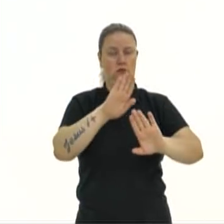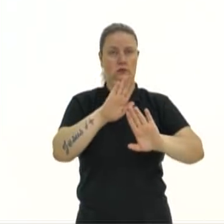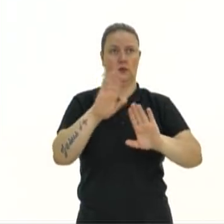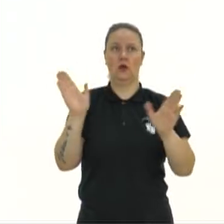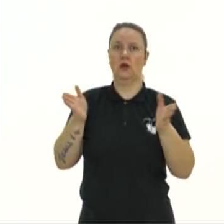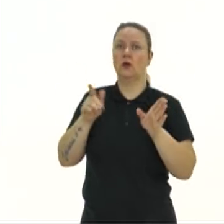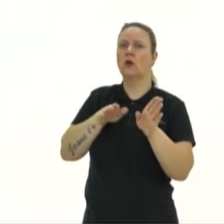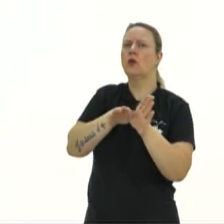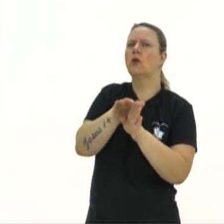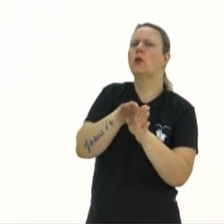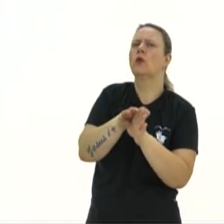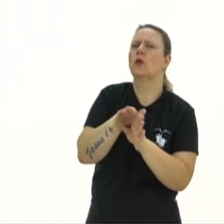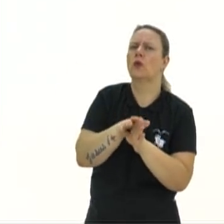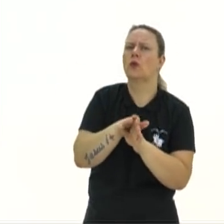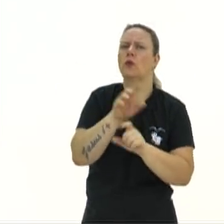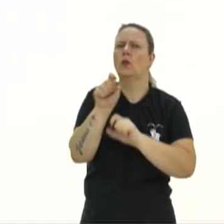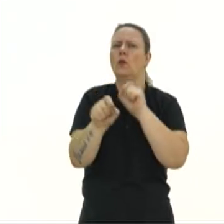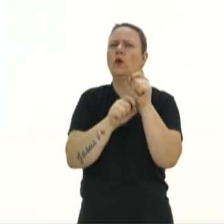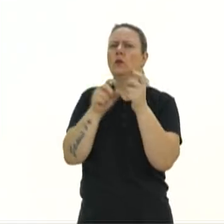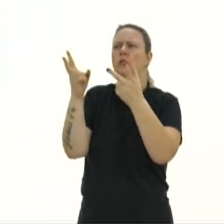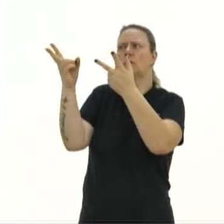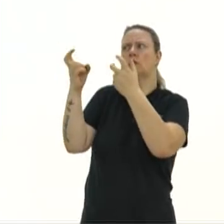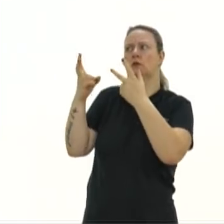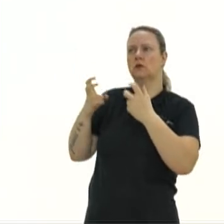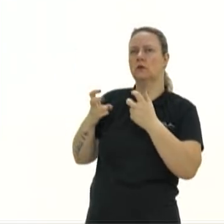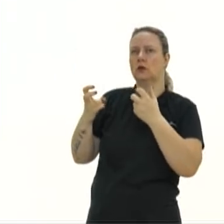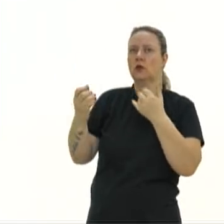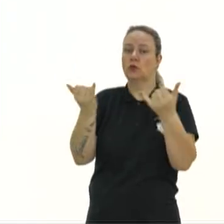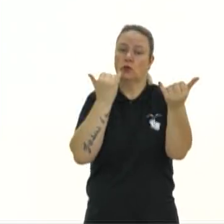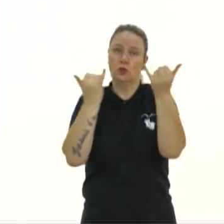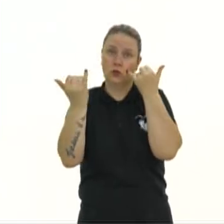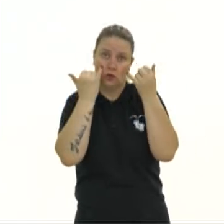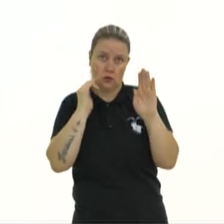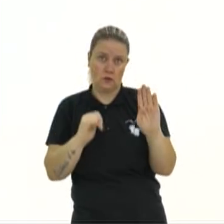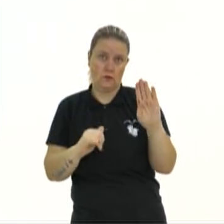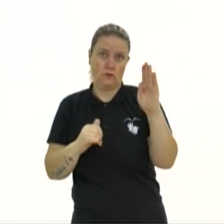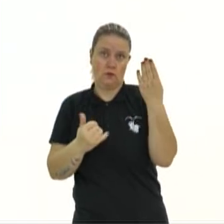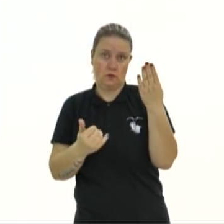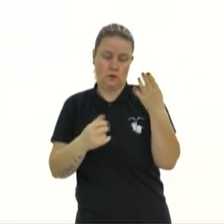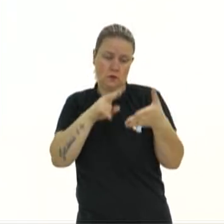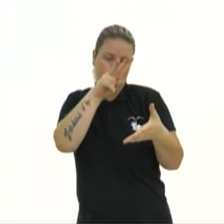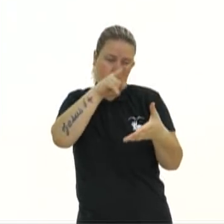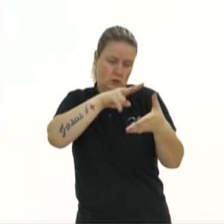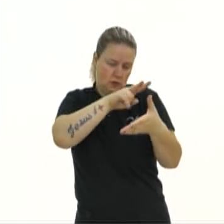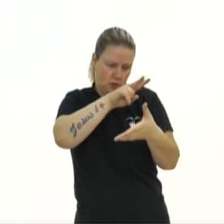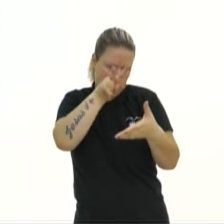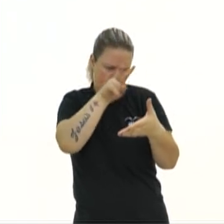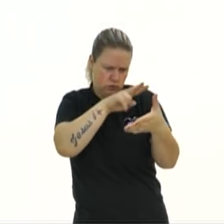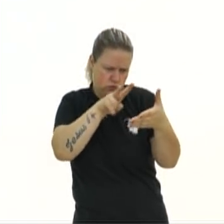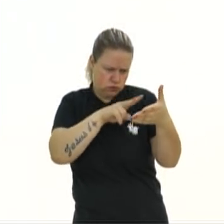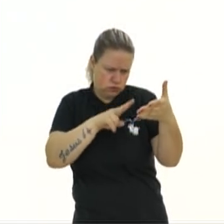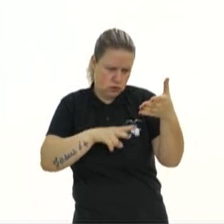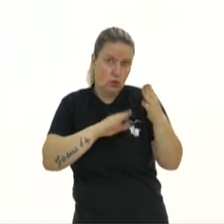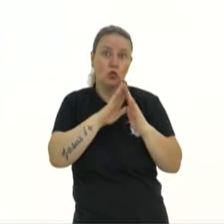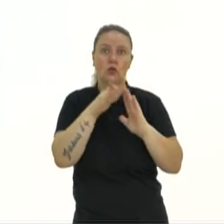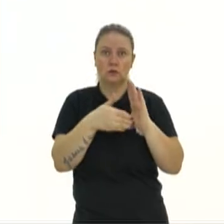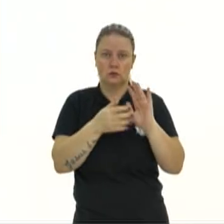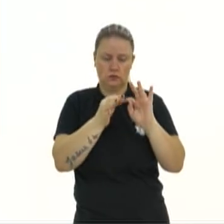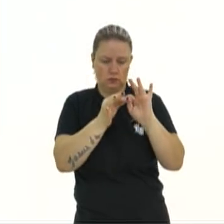notícias falsas antes de mandar para o grupo de família. Leia a notícia inteira, não apenas o